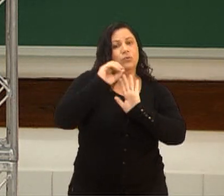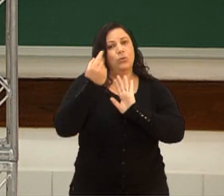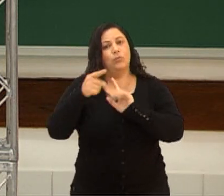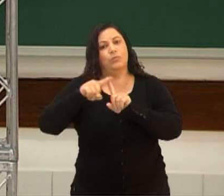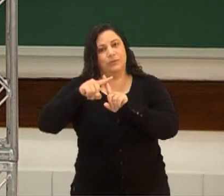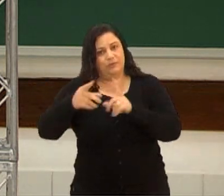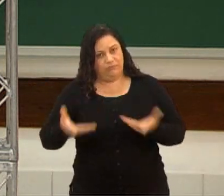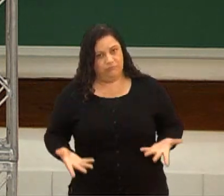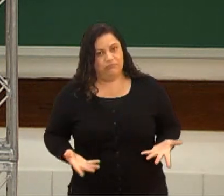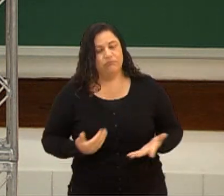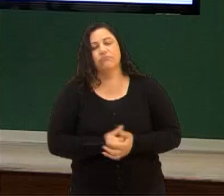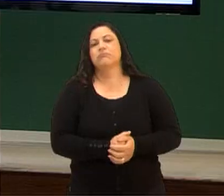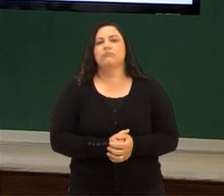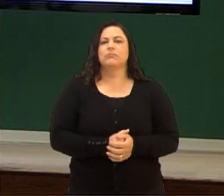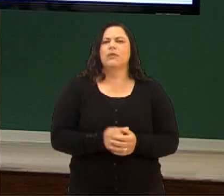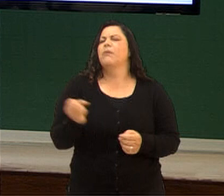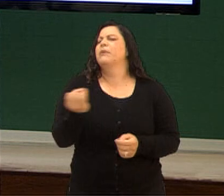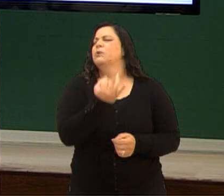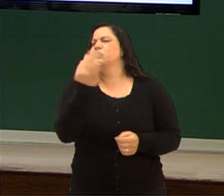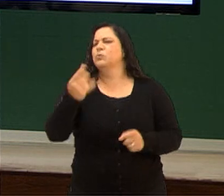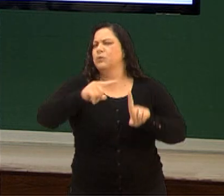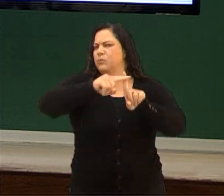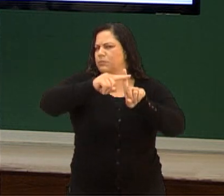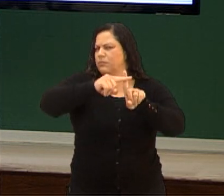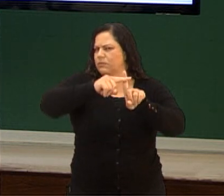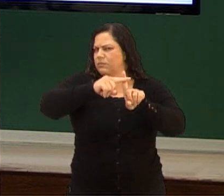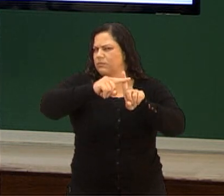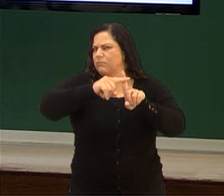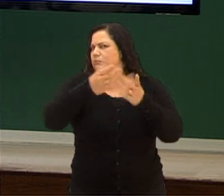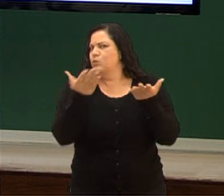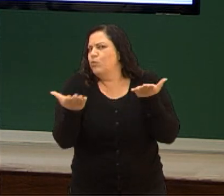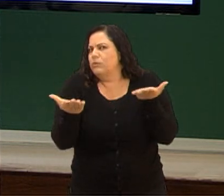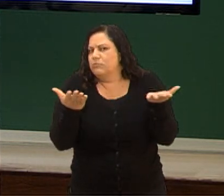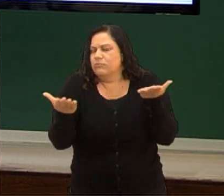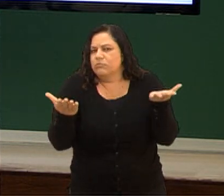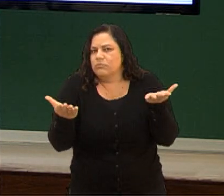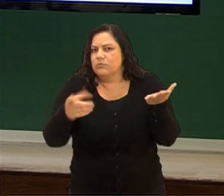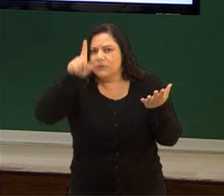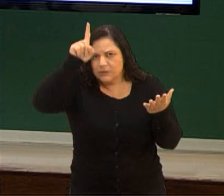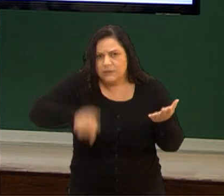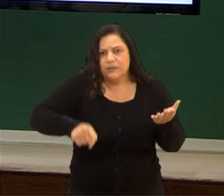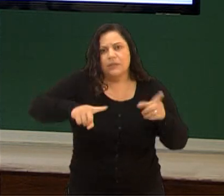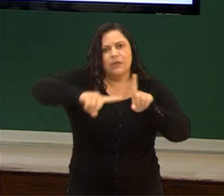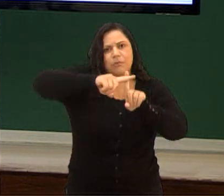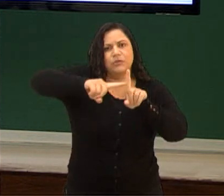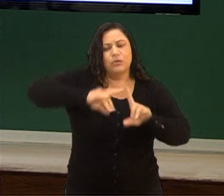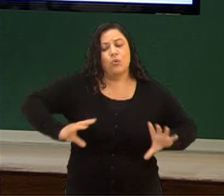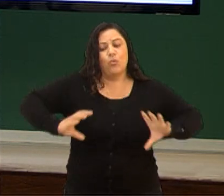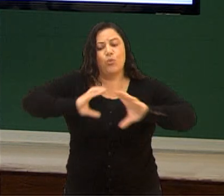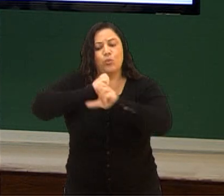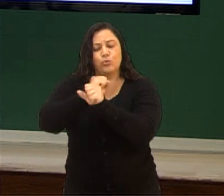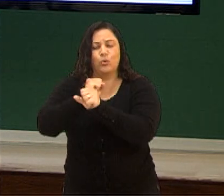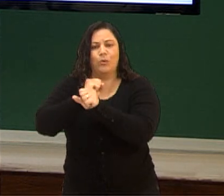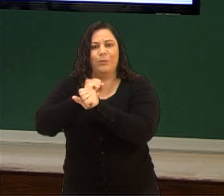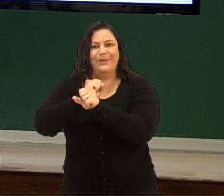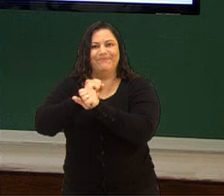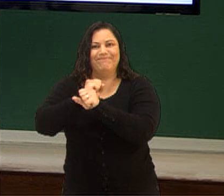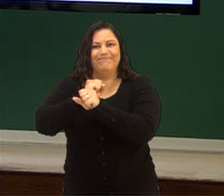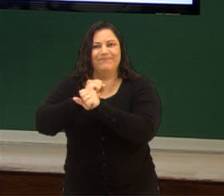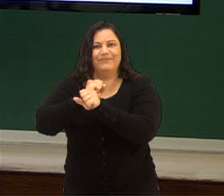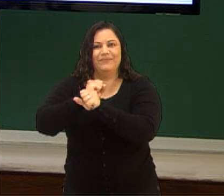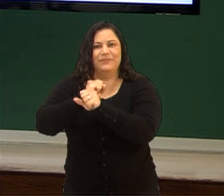positivo. Quando vai ser positivo? Isso eu não falei ainda. Será positivo quando a soma dos expoentes for